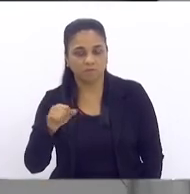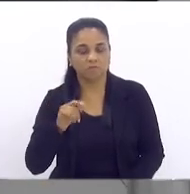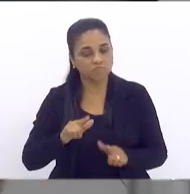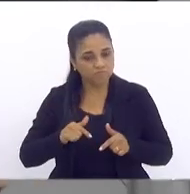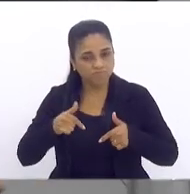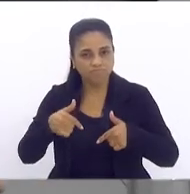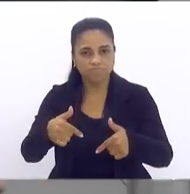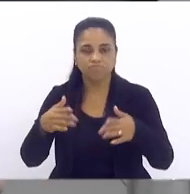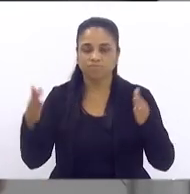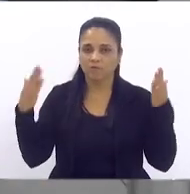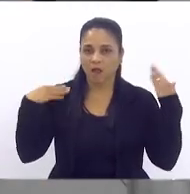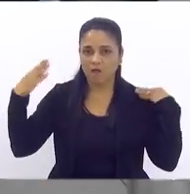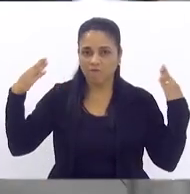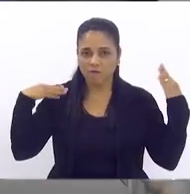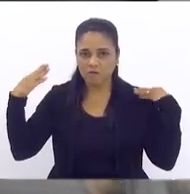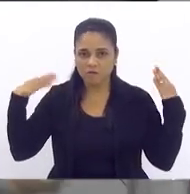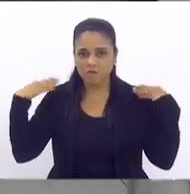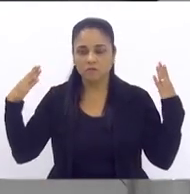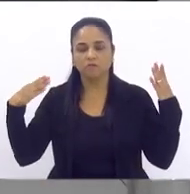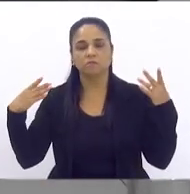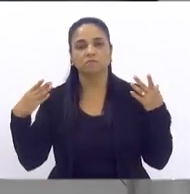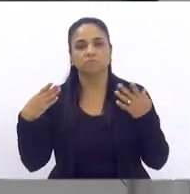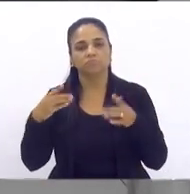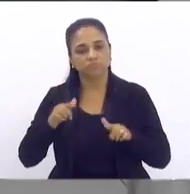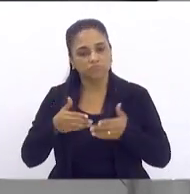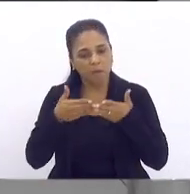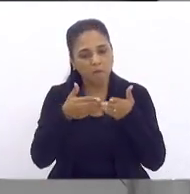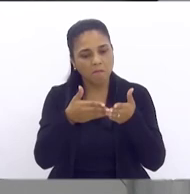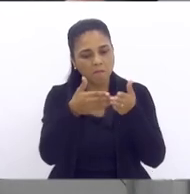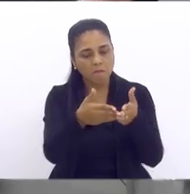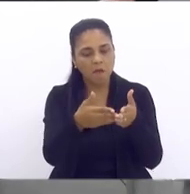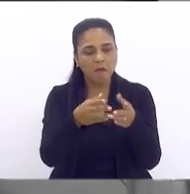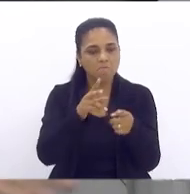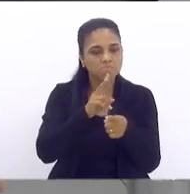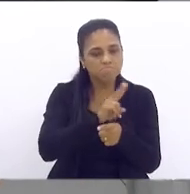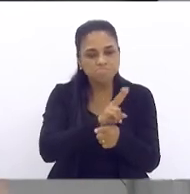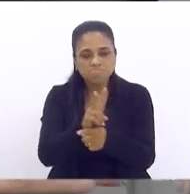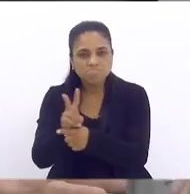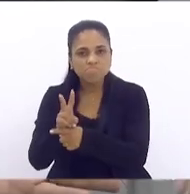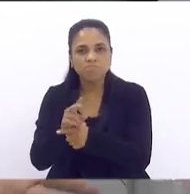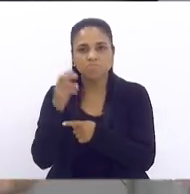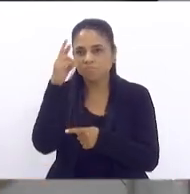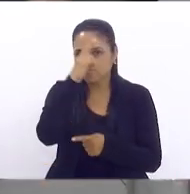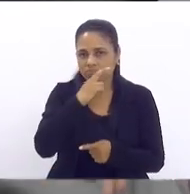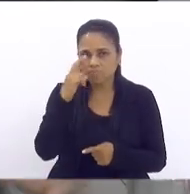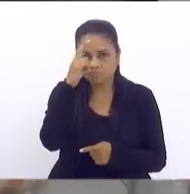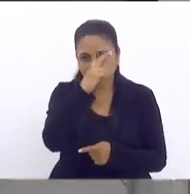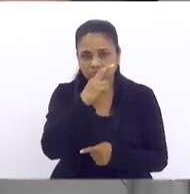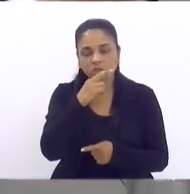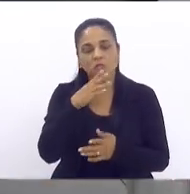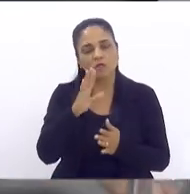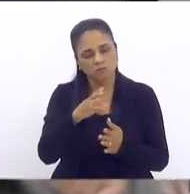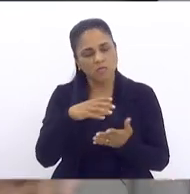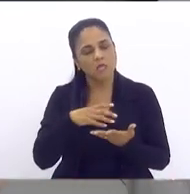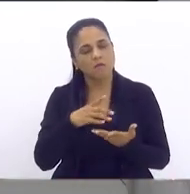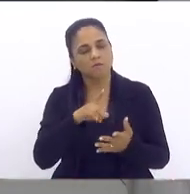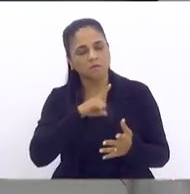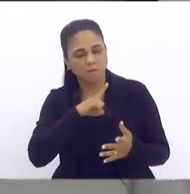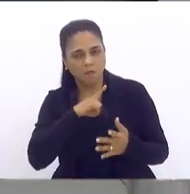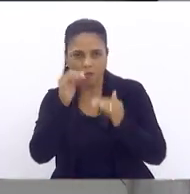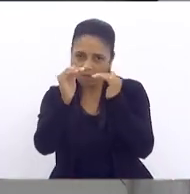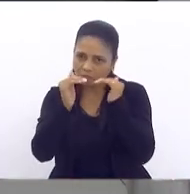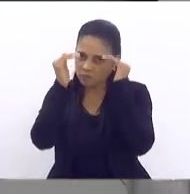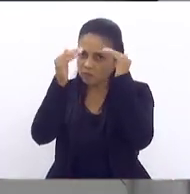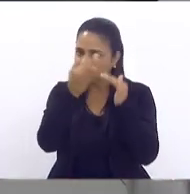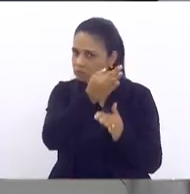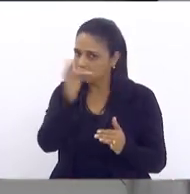Marinha pudesse abordar embarcações excepcionalmente. Eu sei que isso é uma questão federal, que envolve a autoridade da